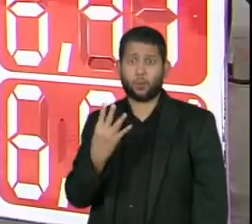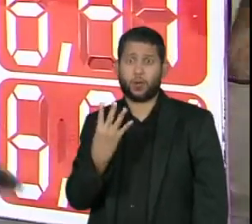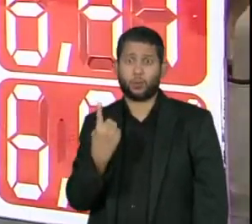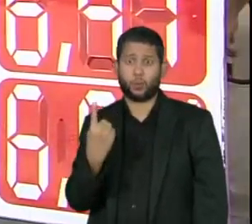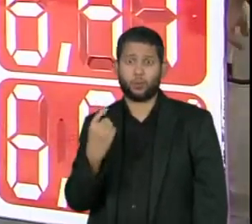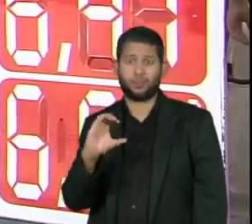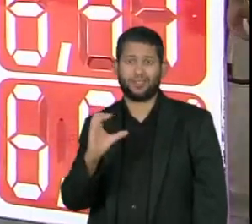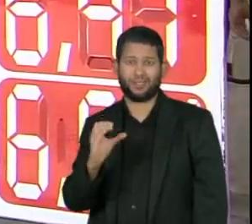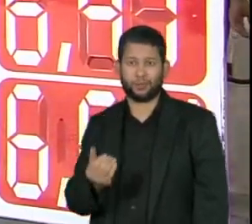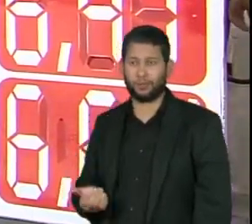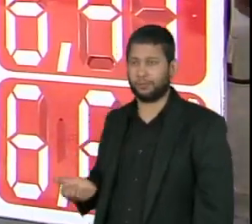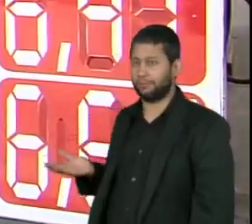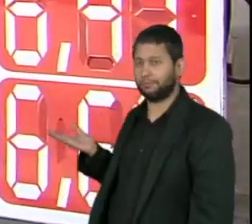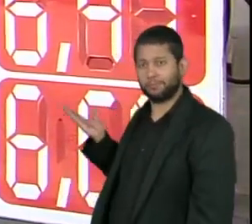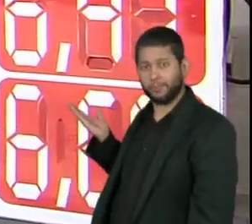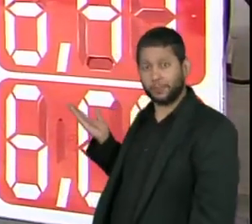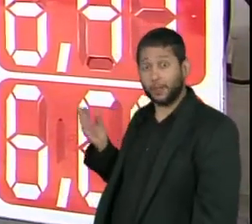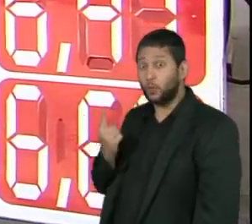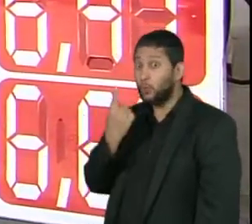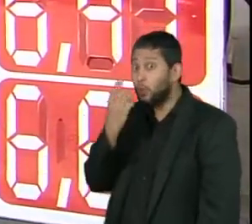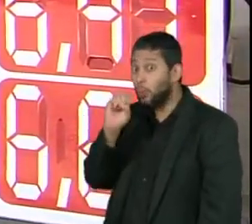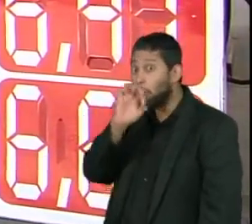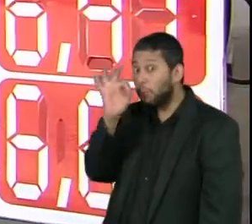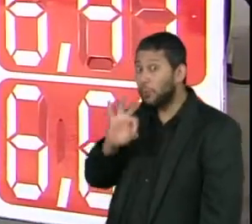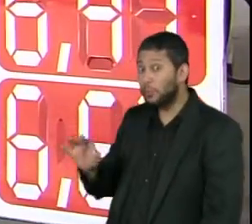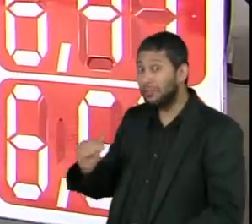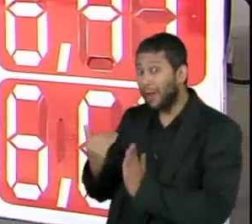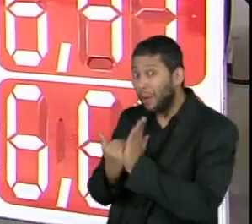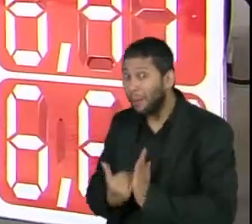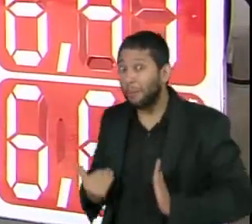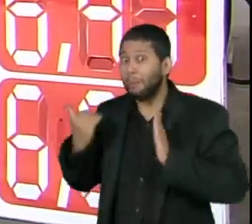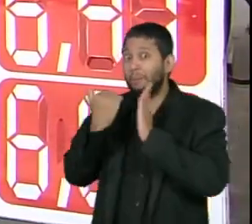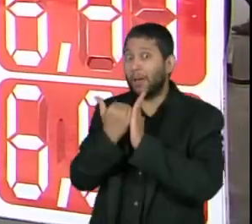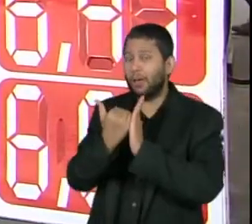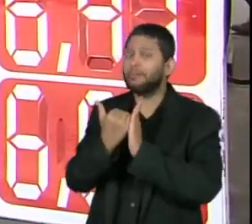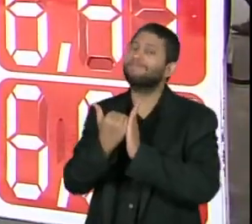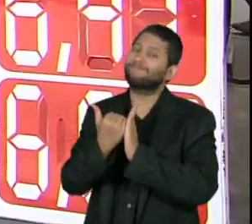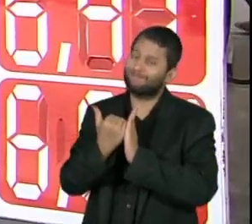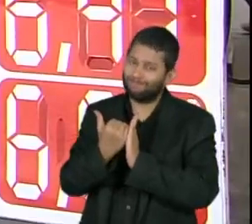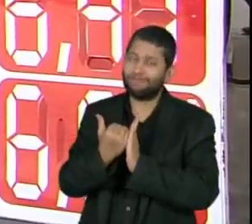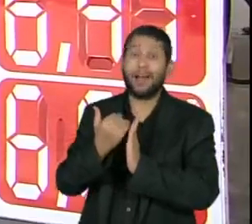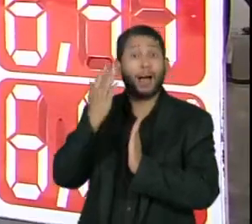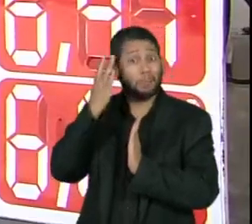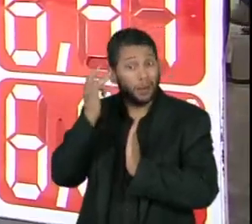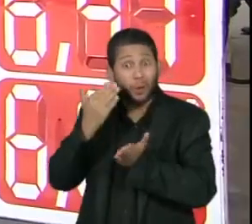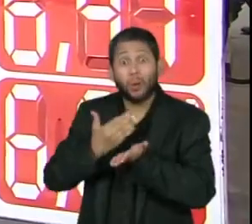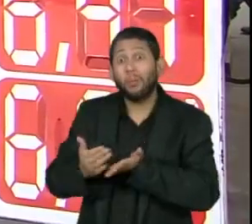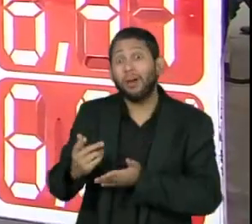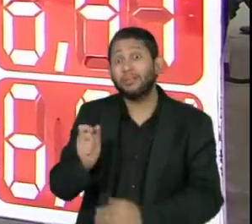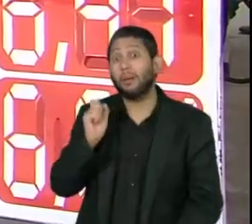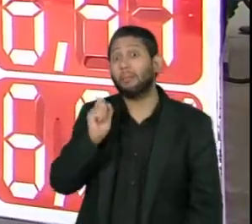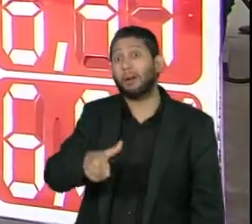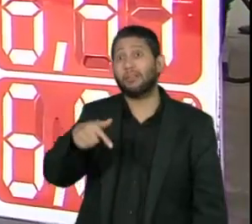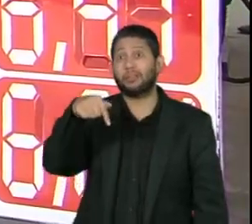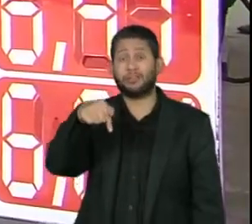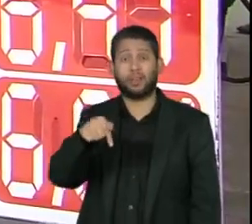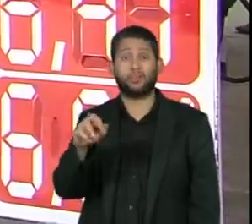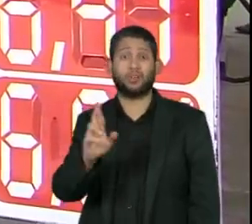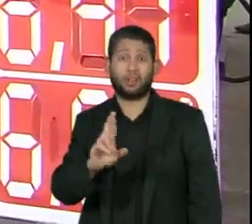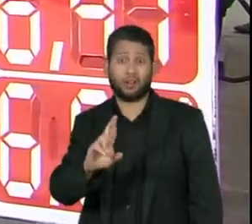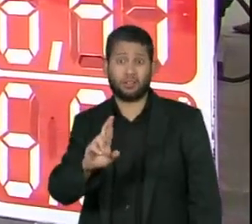6,41. Com esses 18% a mais, cada litro pode passar já amanhã a custar